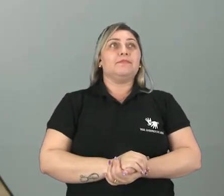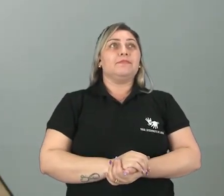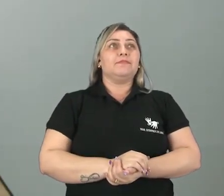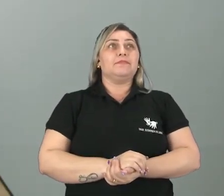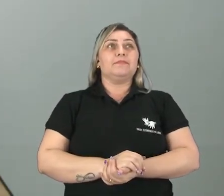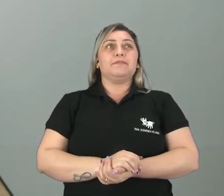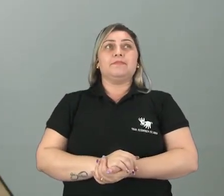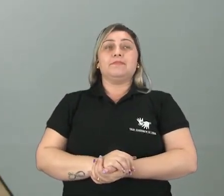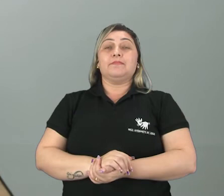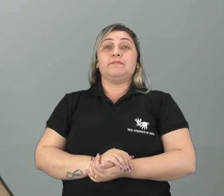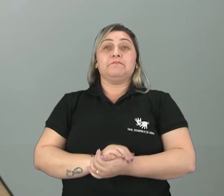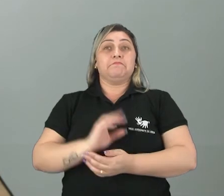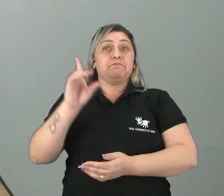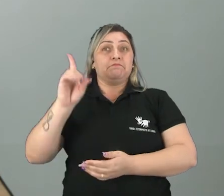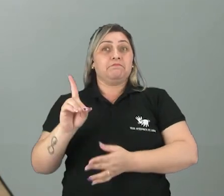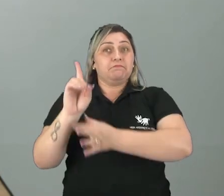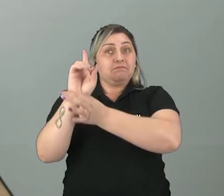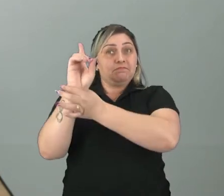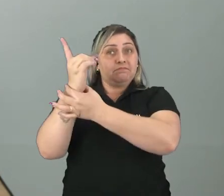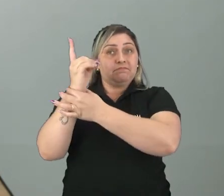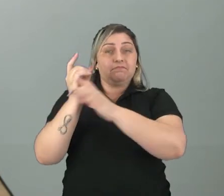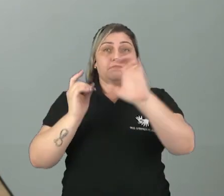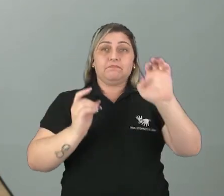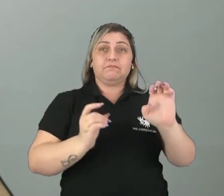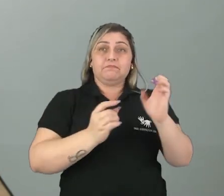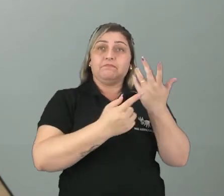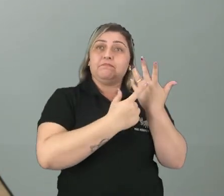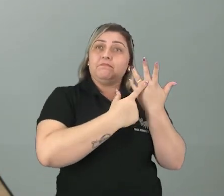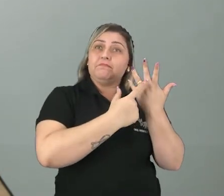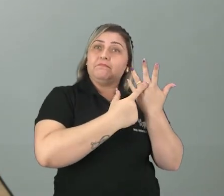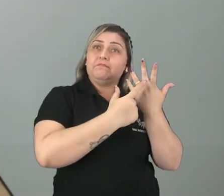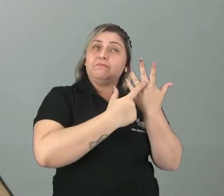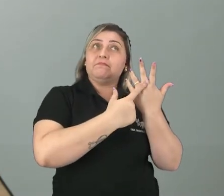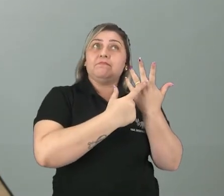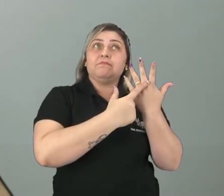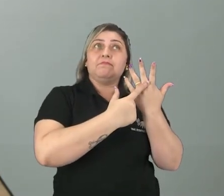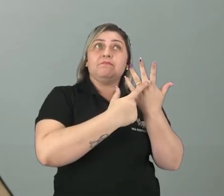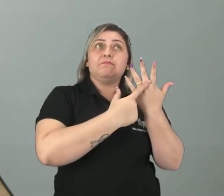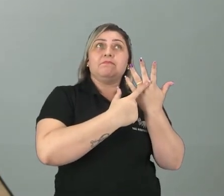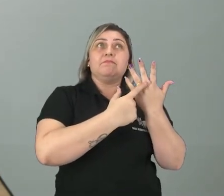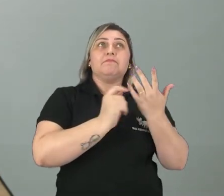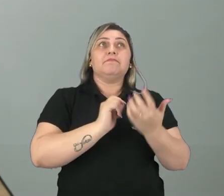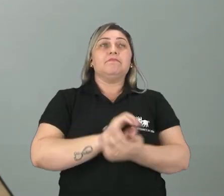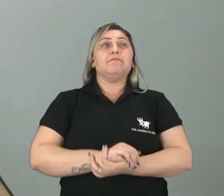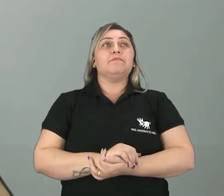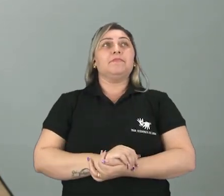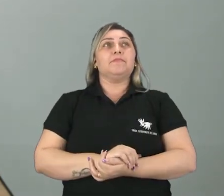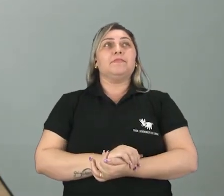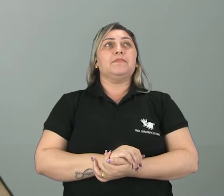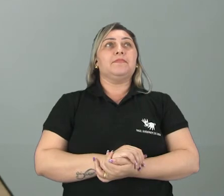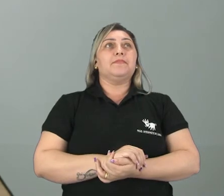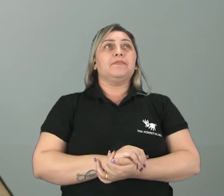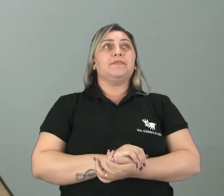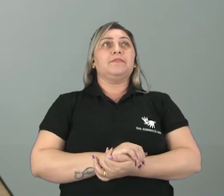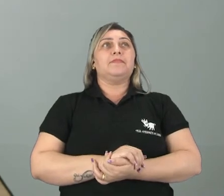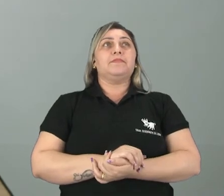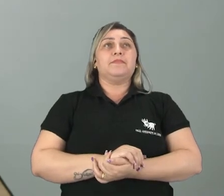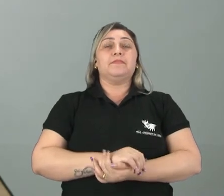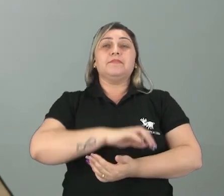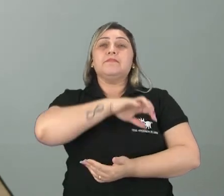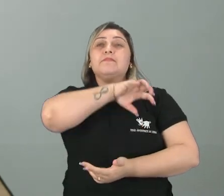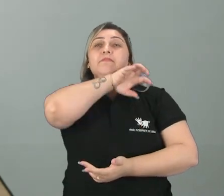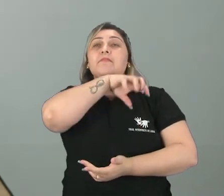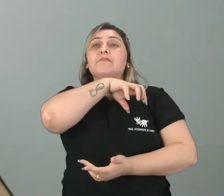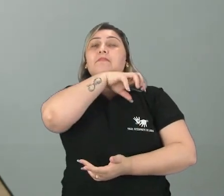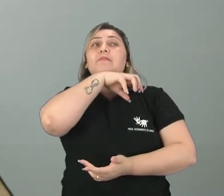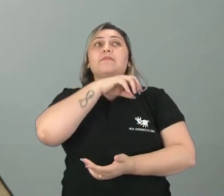amo direita eu tenho que a pulseira isso mesmo e na mão esquerda o Anel e esse